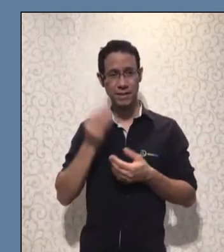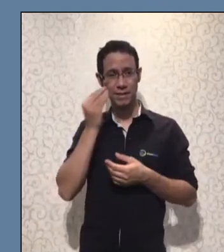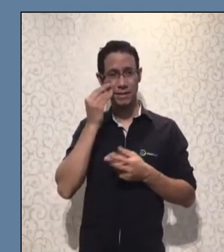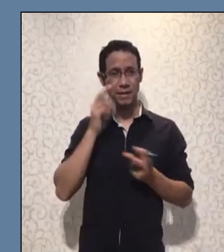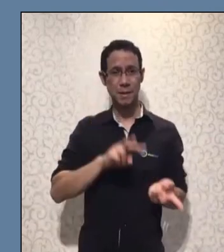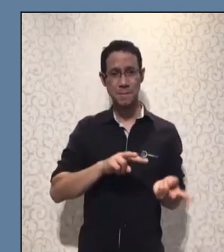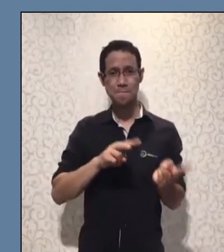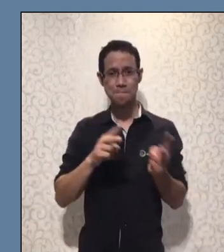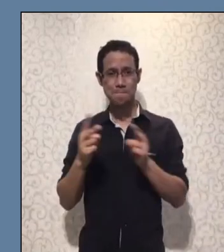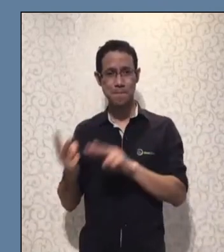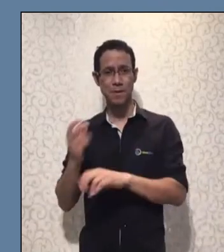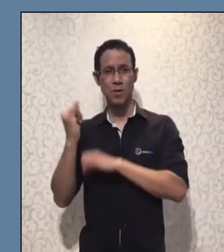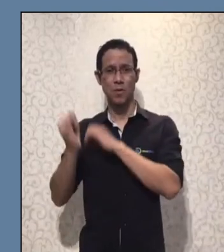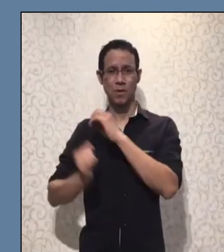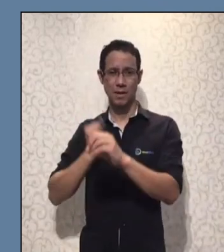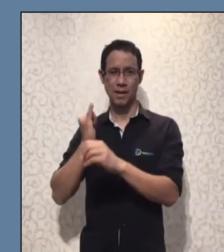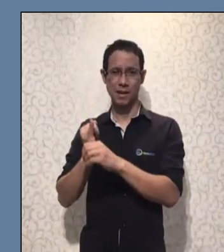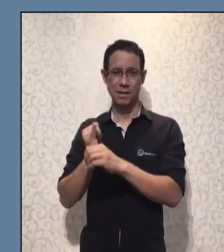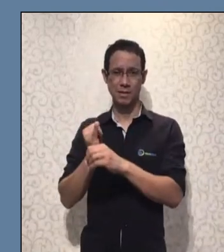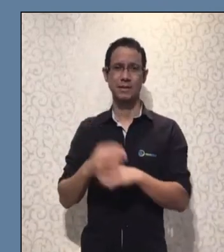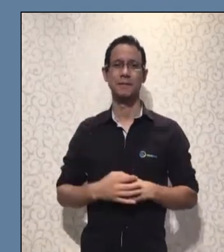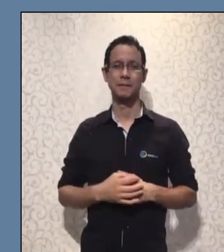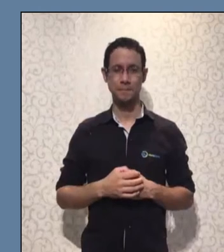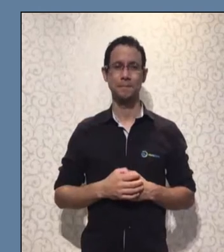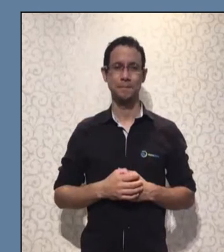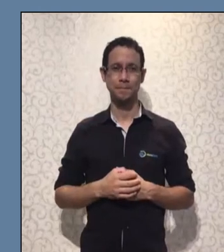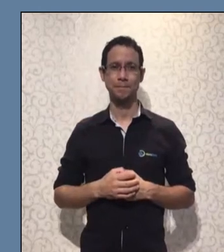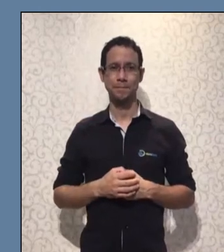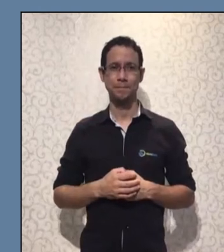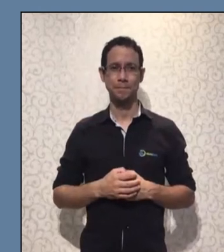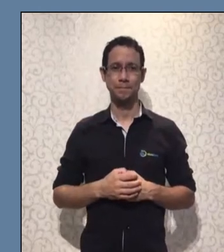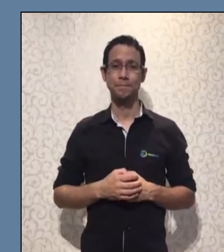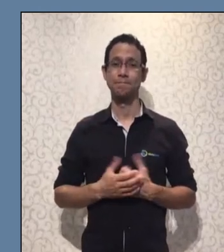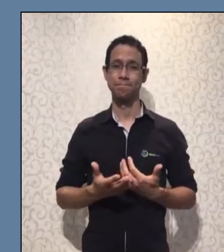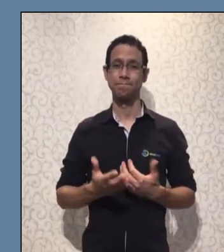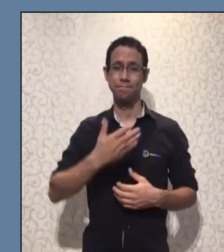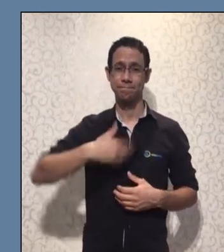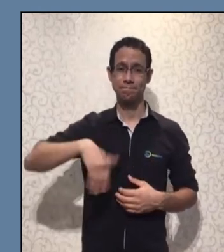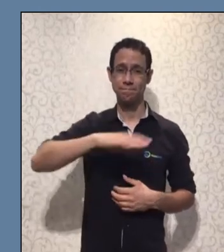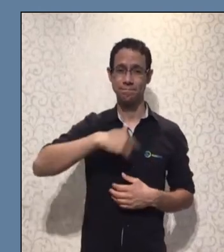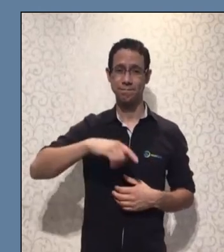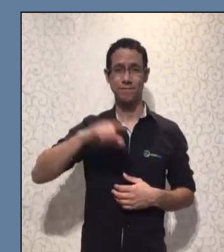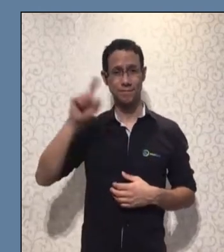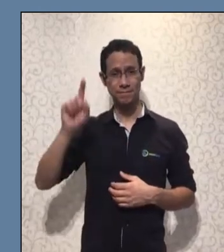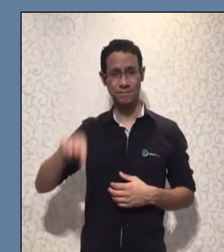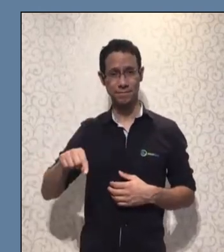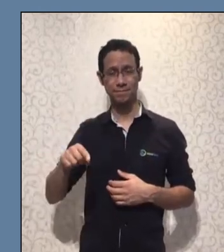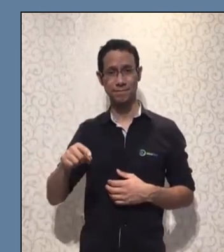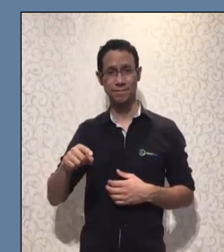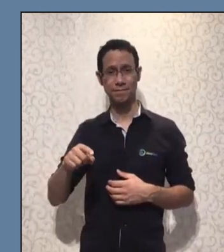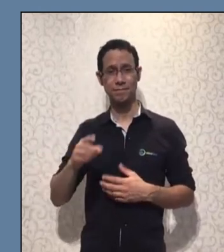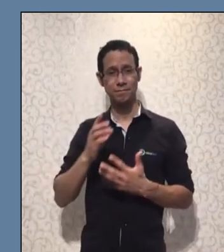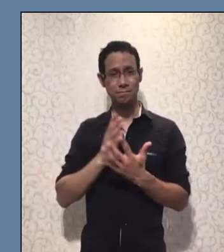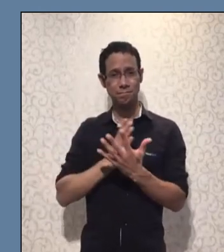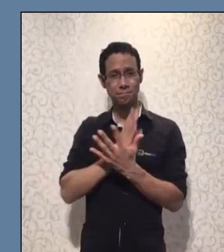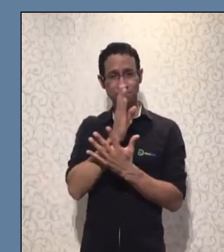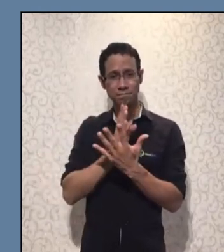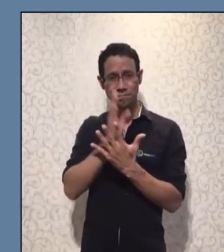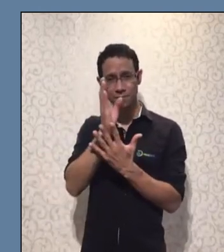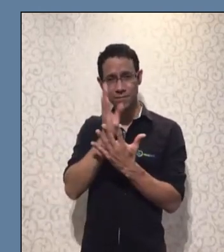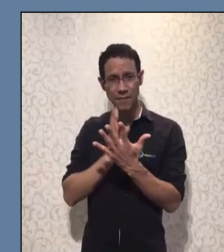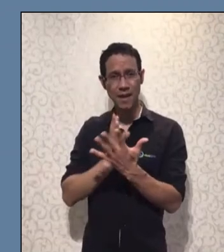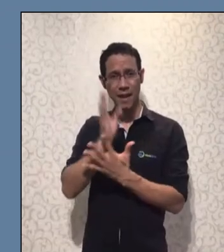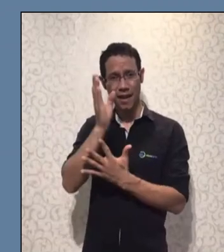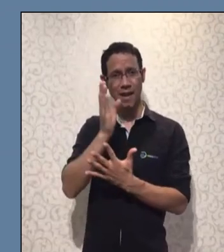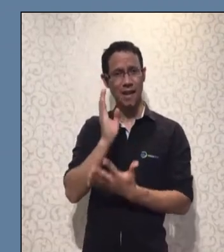né? Eu diria que, para nós, esse é o eixo, né? O eixo a partir